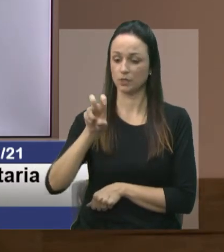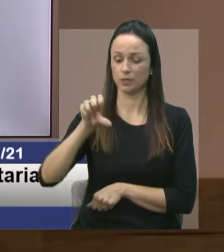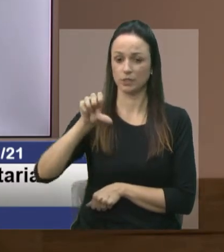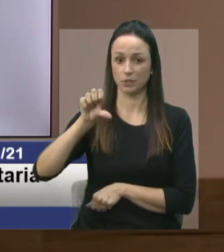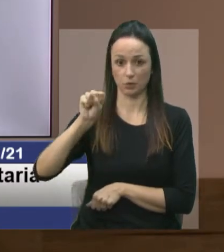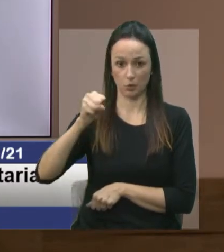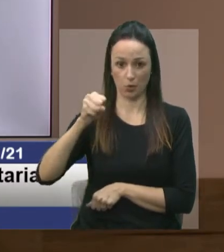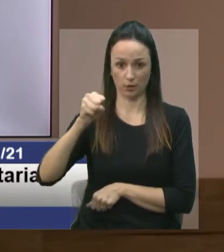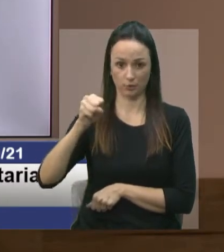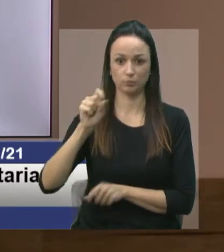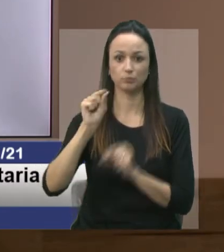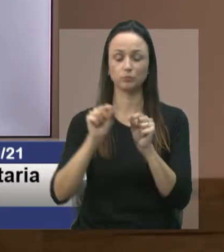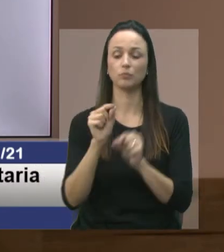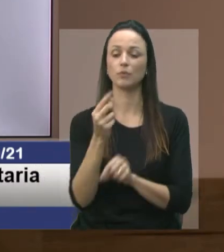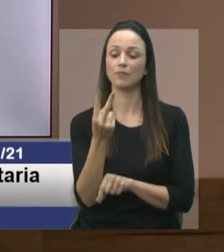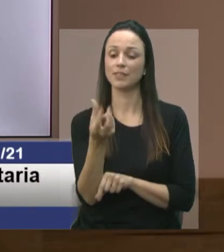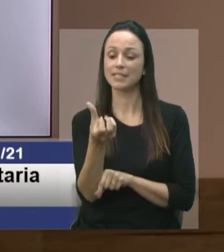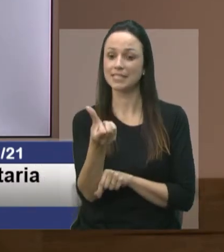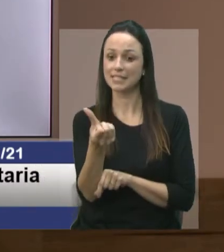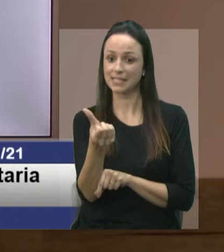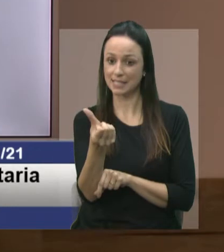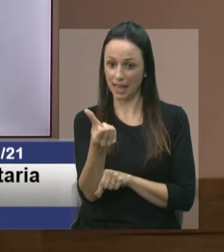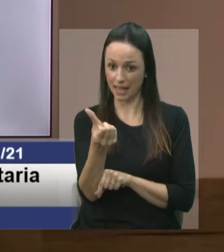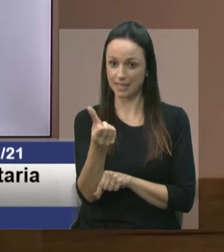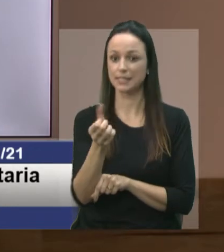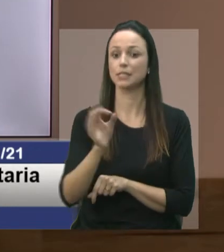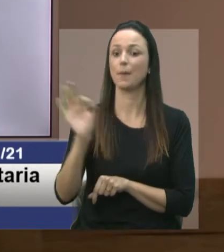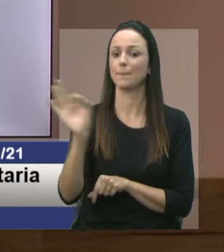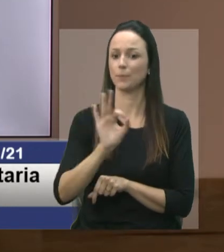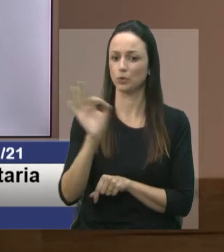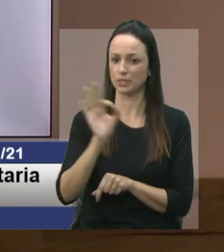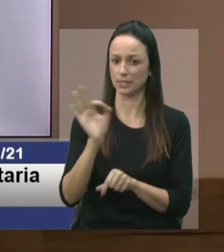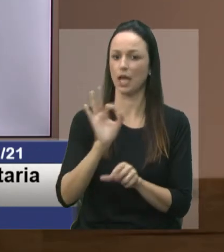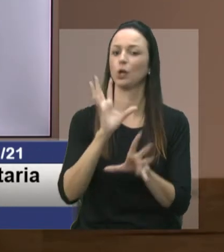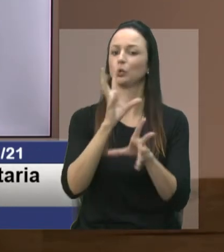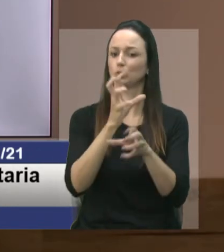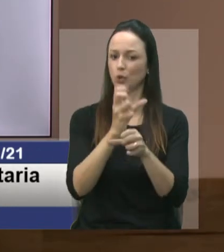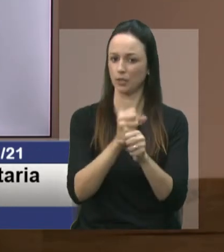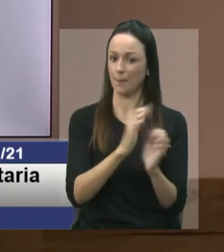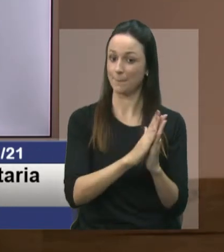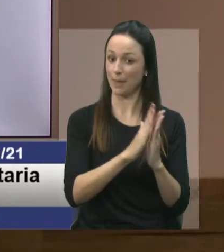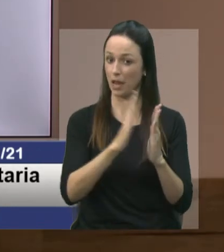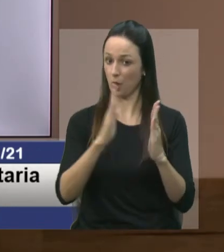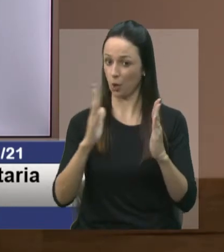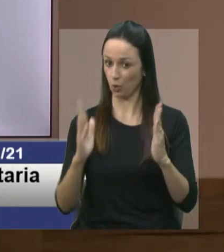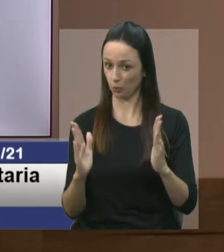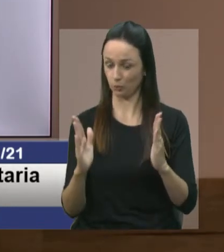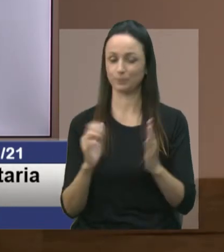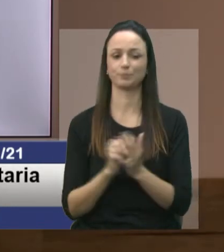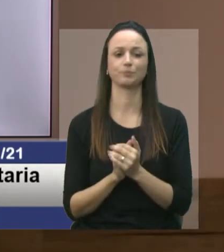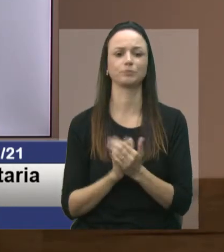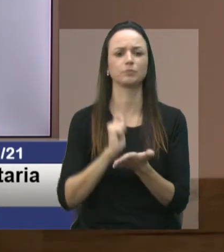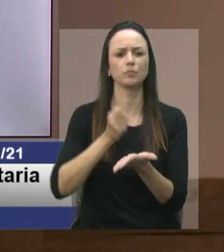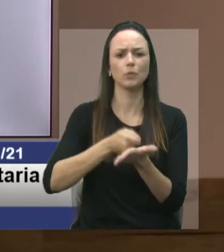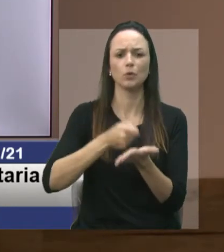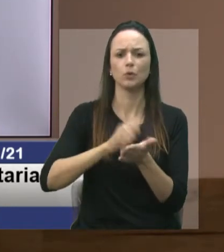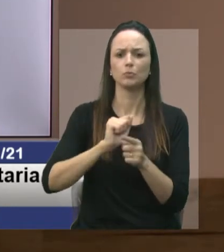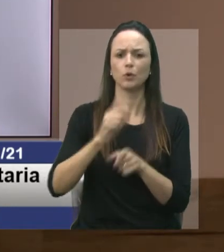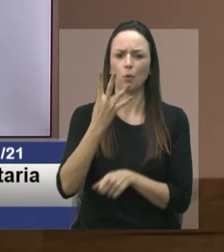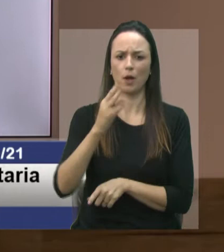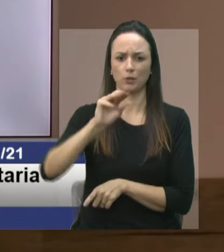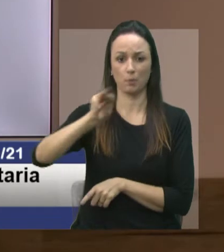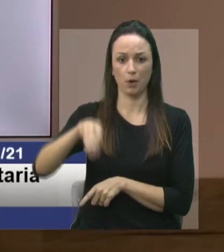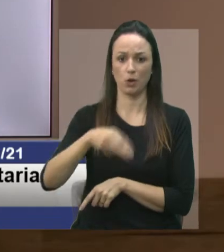R$ 84.121.408,58, correspondendo a 26% do total arrecadado no período. Contribuições,